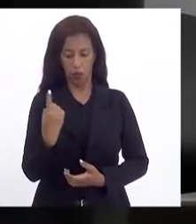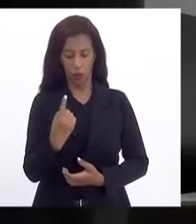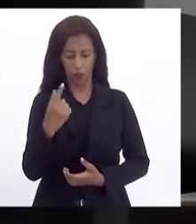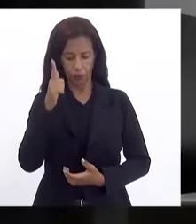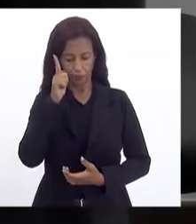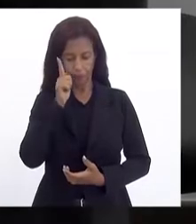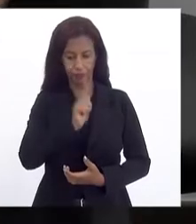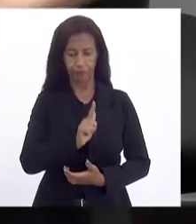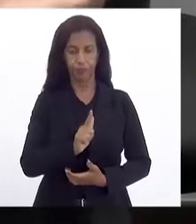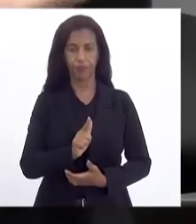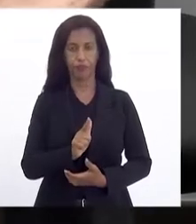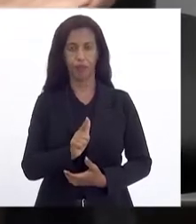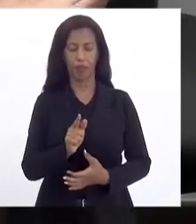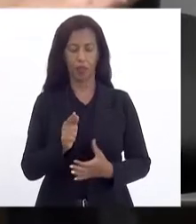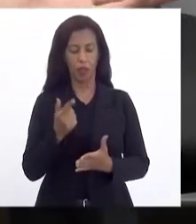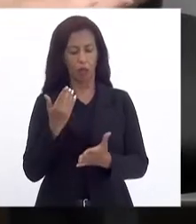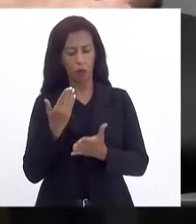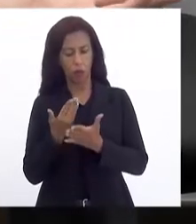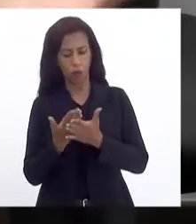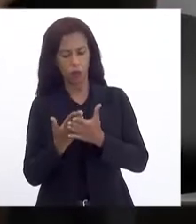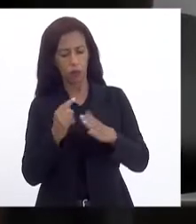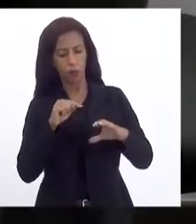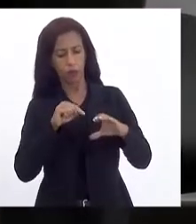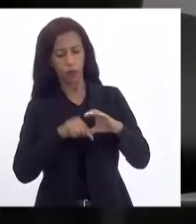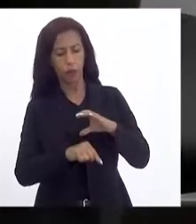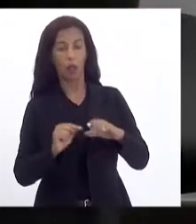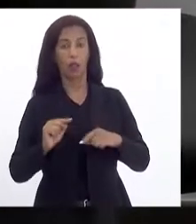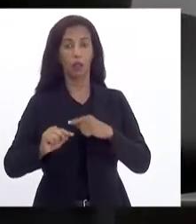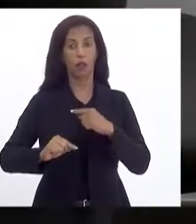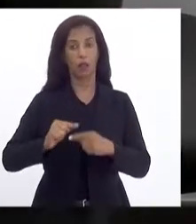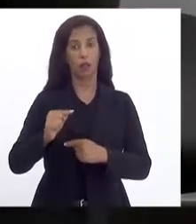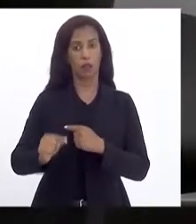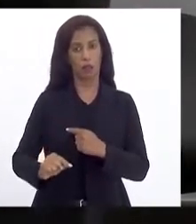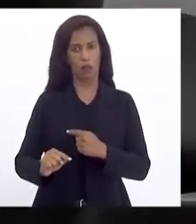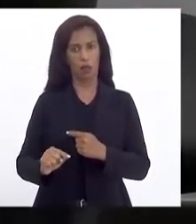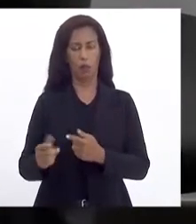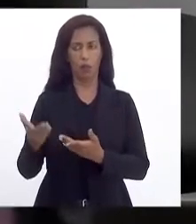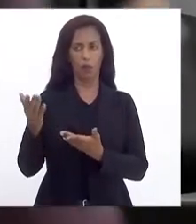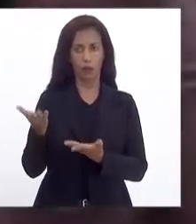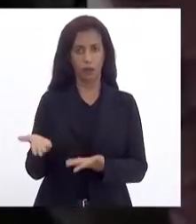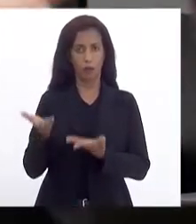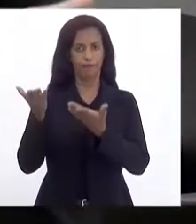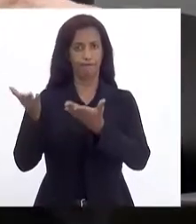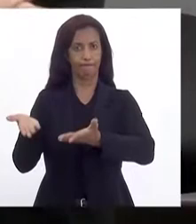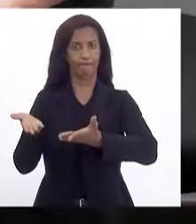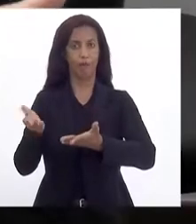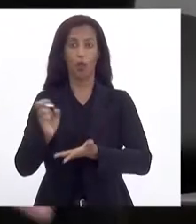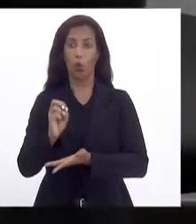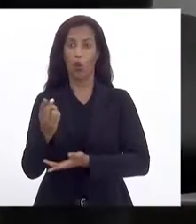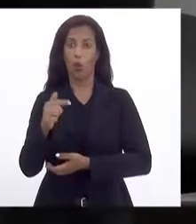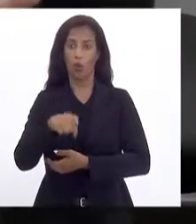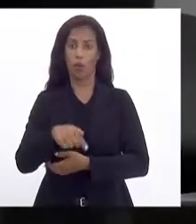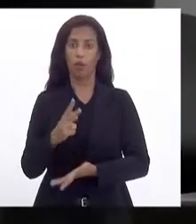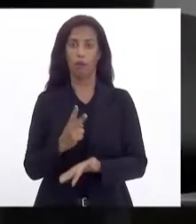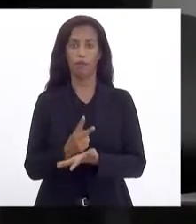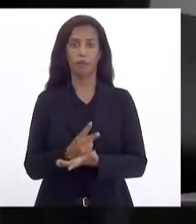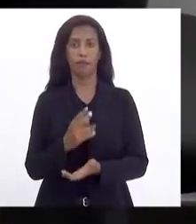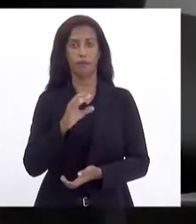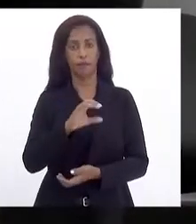pudéssemos aprofundar, deputado Luiz, depois, né, se Vossa Excelência pudesse, ou aqui mesmo na CCJ,